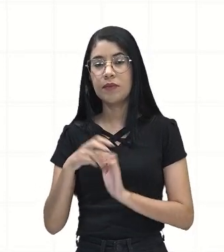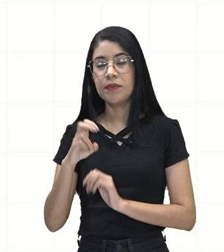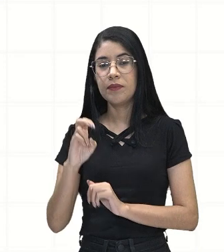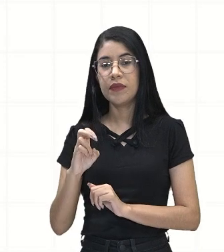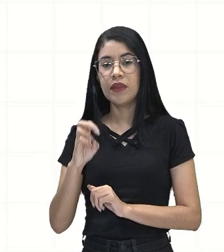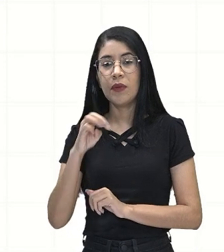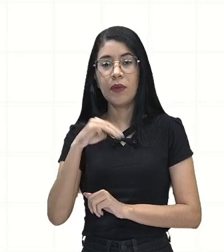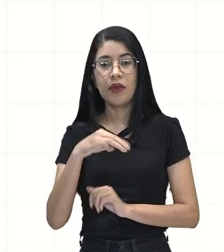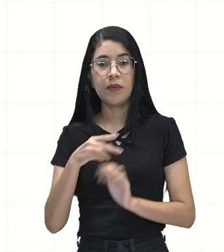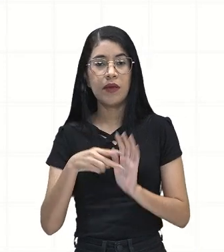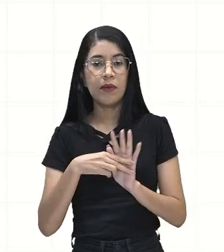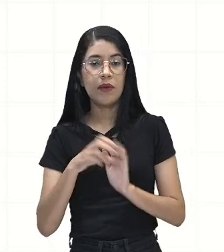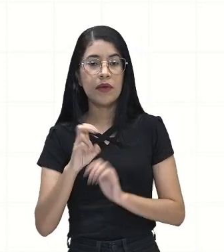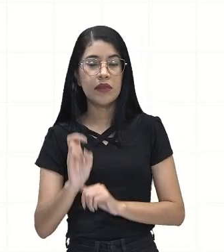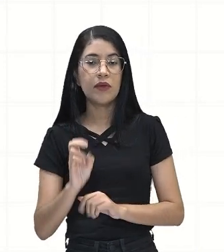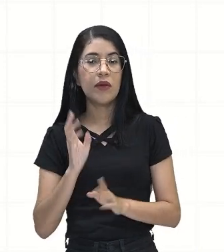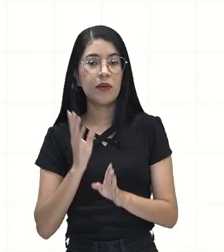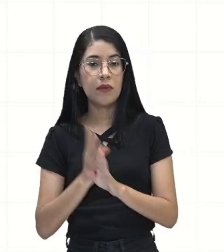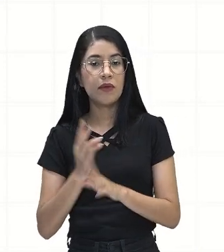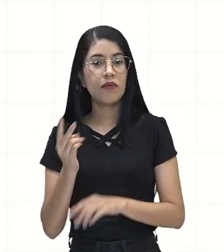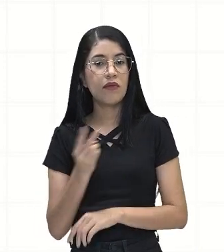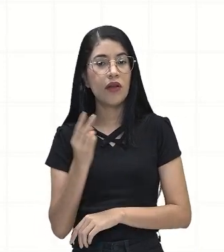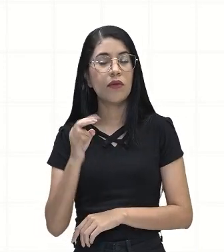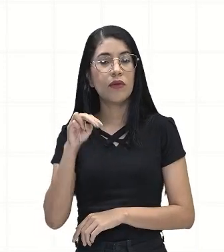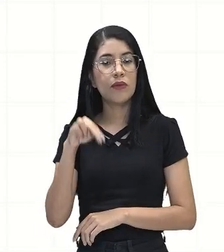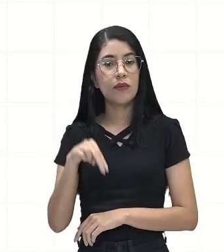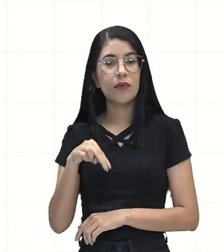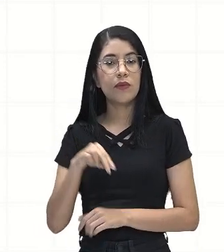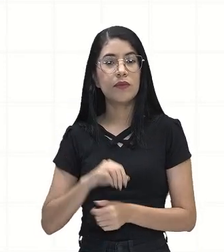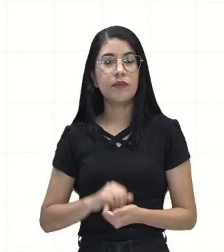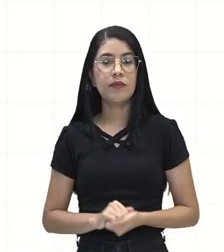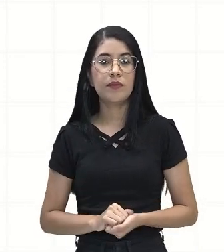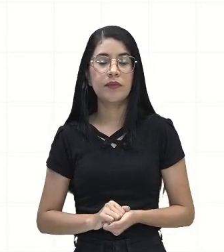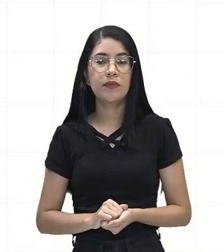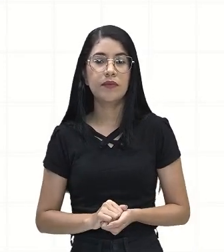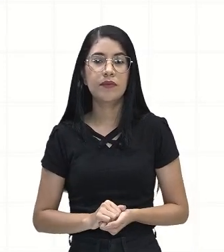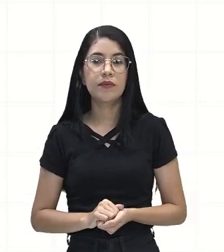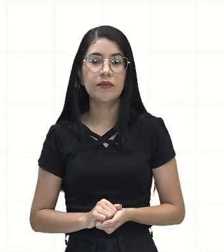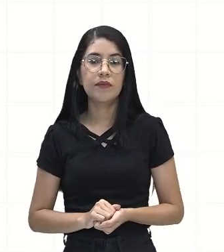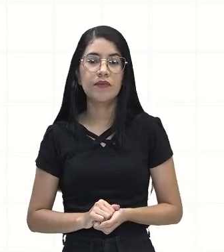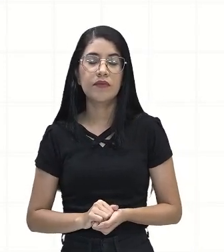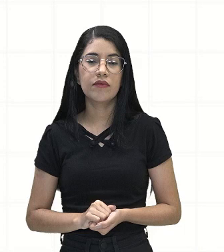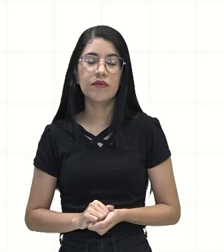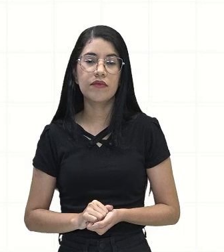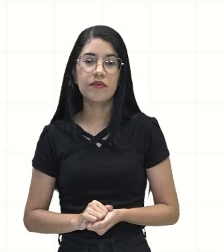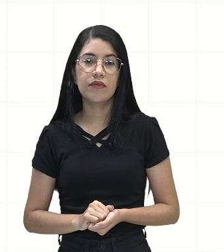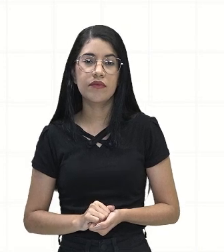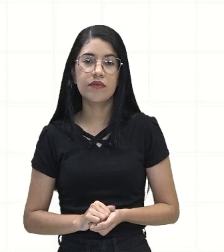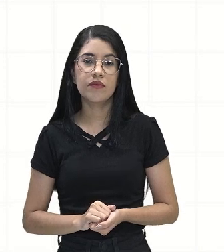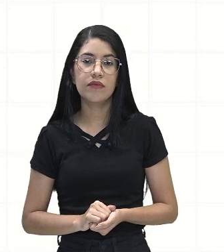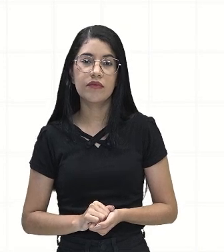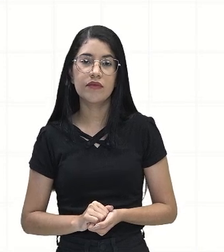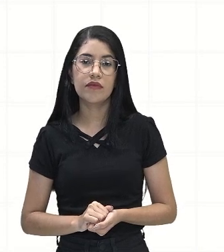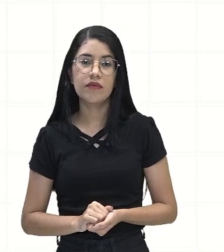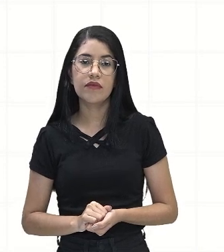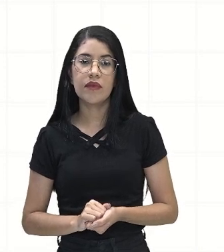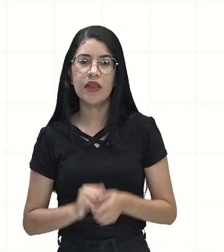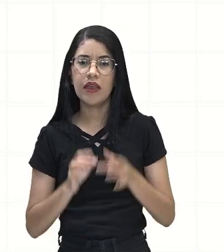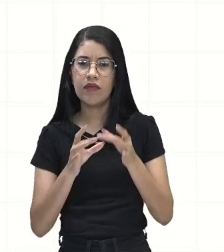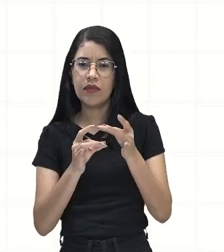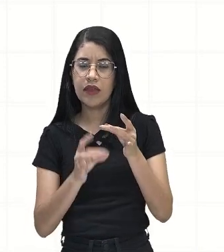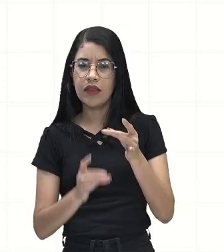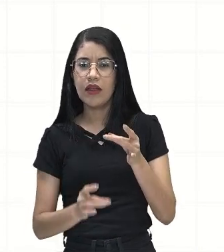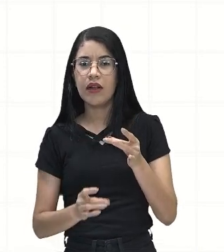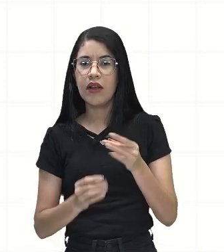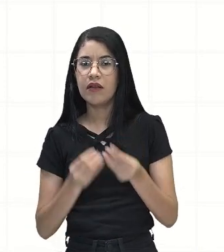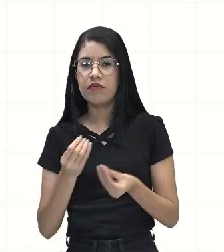a gente já determina, né, o nosso valor de M. Aqui foi uma conta, mas aqui a gente vai fazer